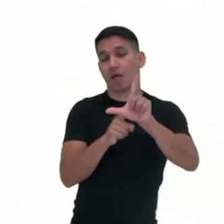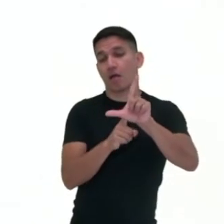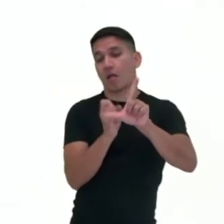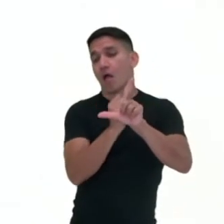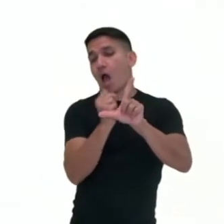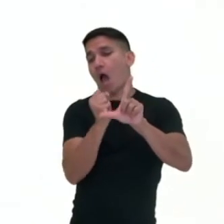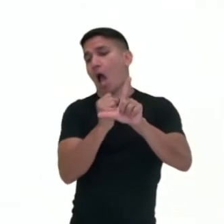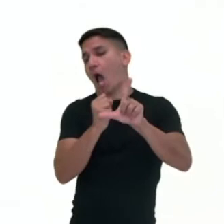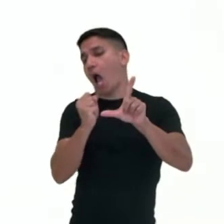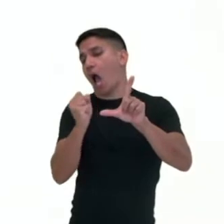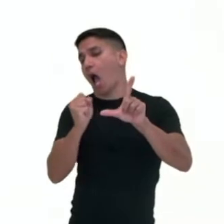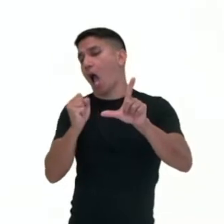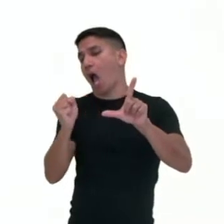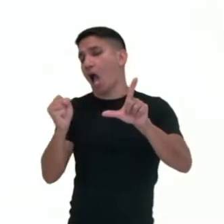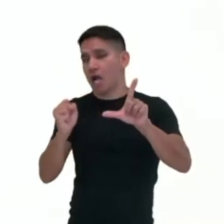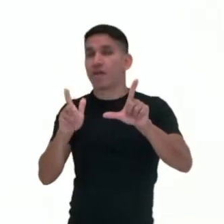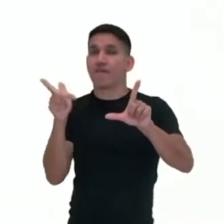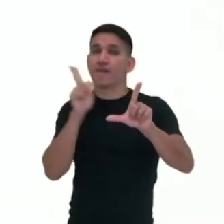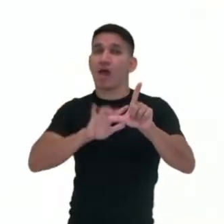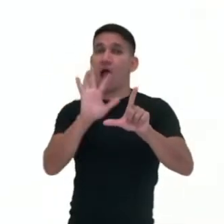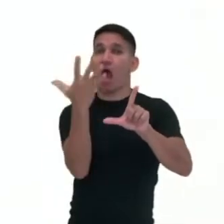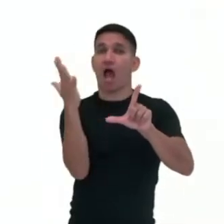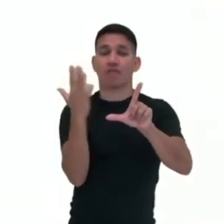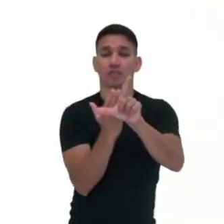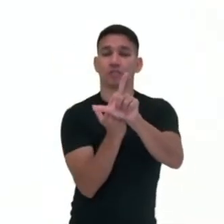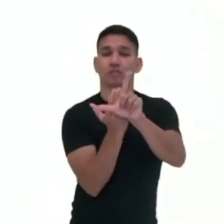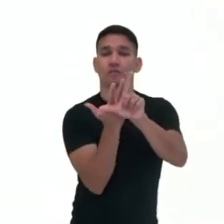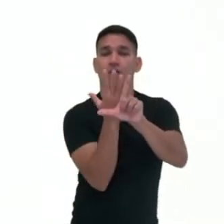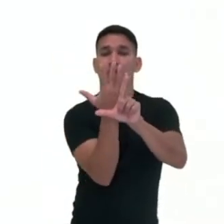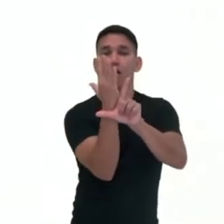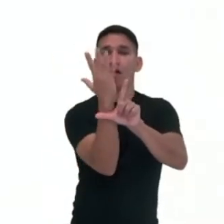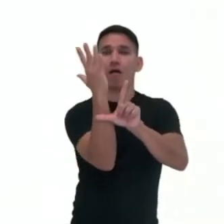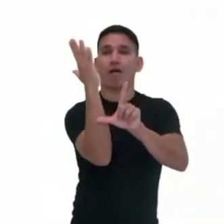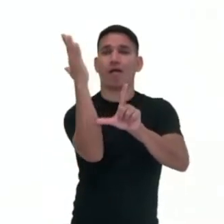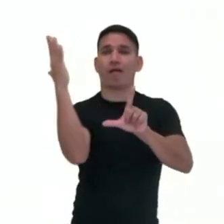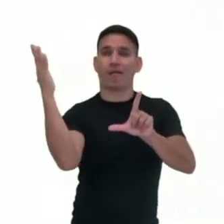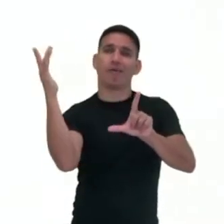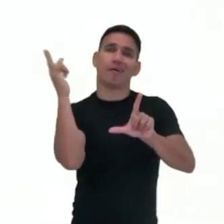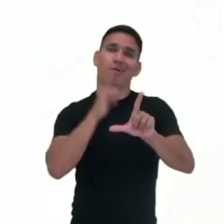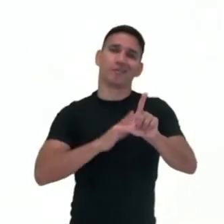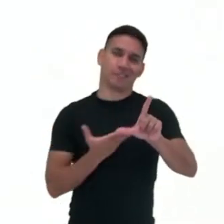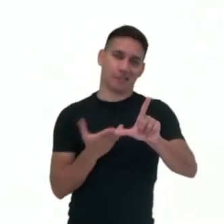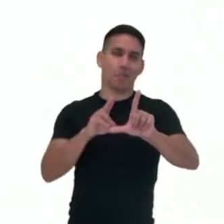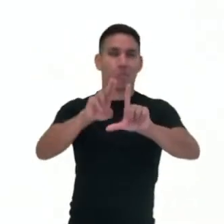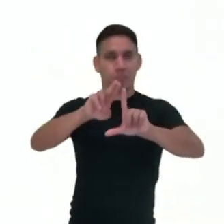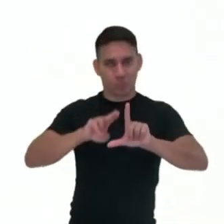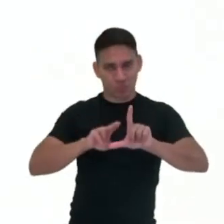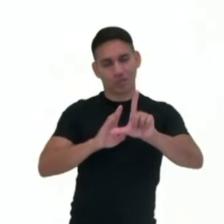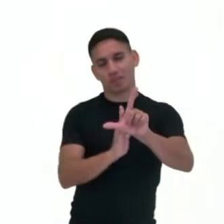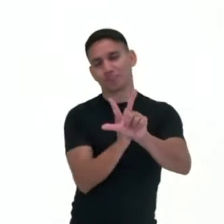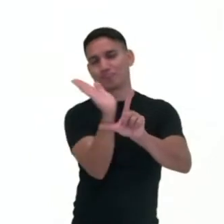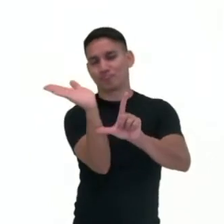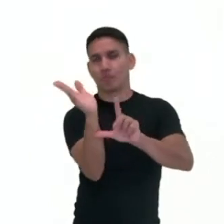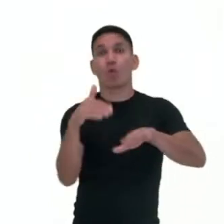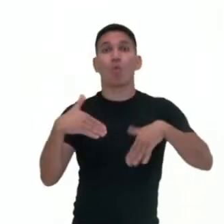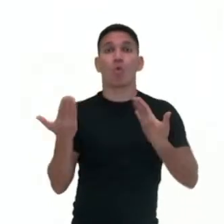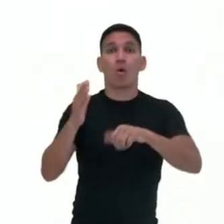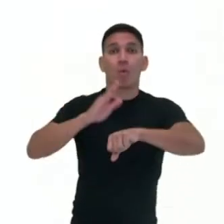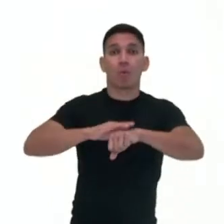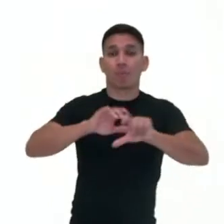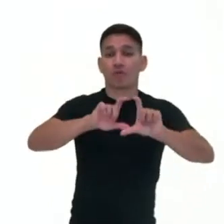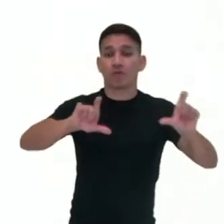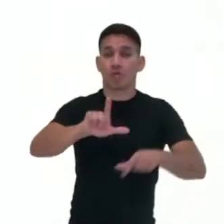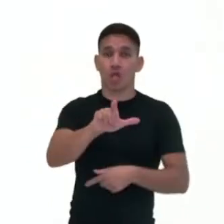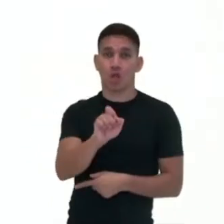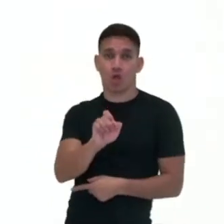nossa árvore vai aumentando, né? Então, uma função crescente. Então, quando que a função logarítmica ela